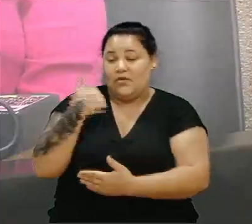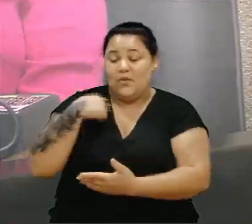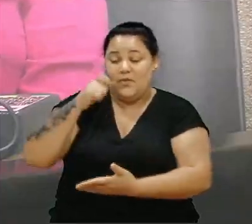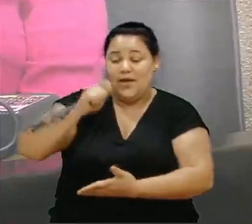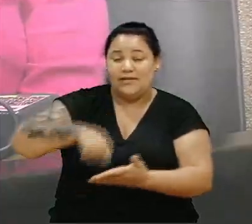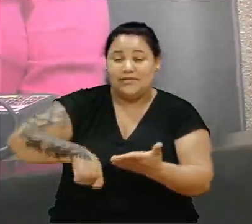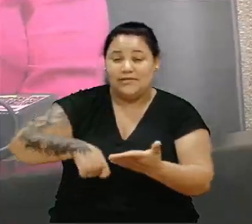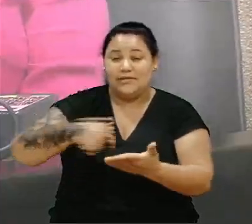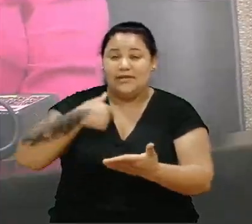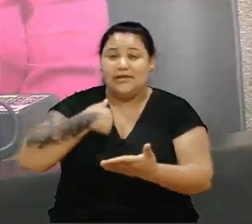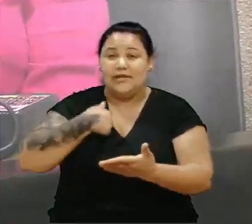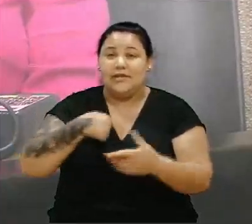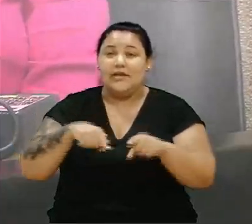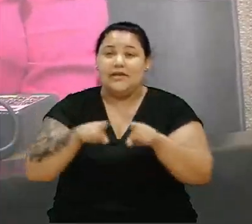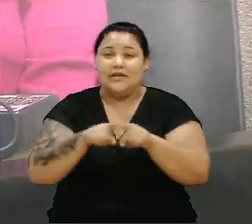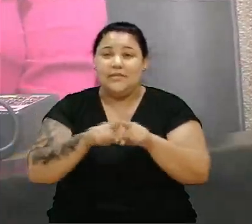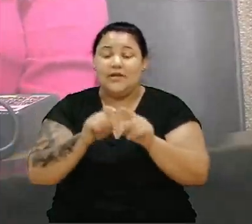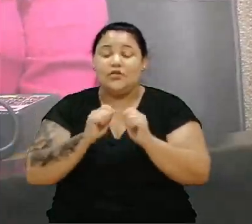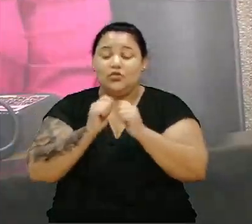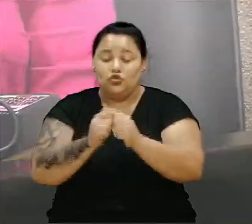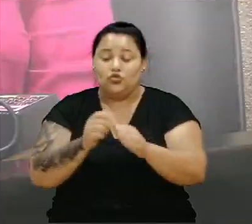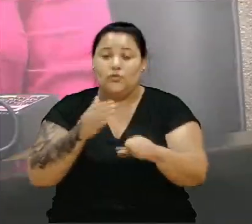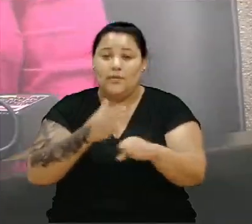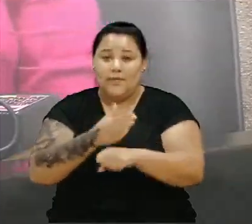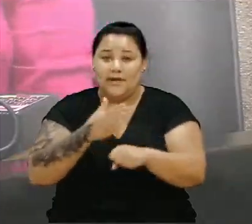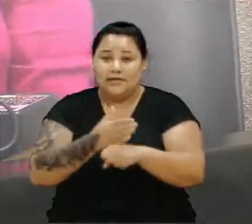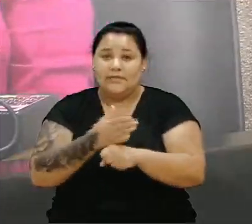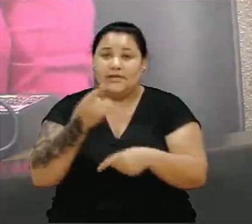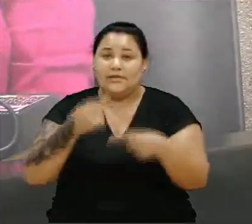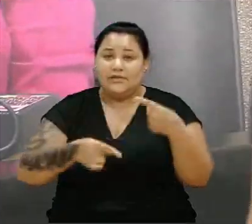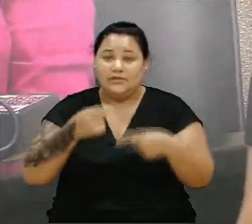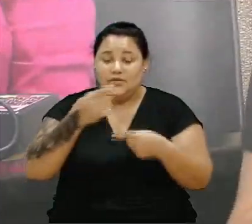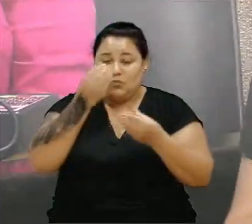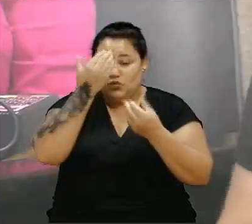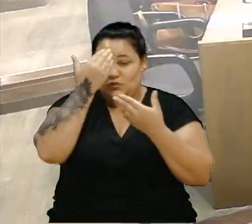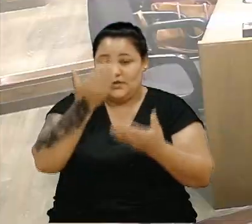eu me coloco à disposição para participar junto dessa discussão. Obrigada.